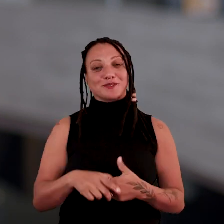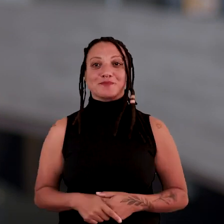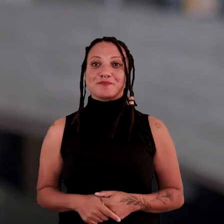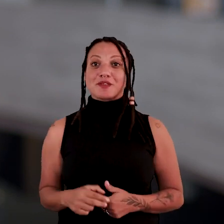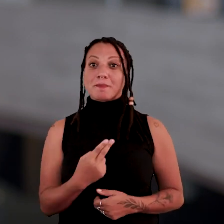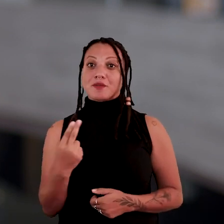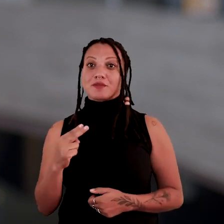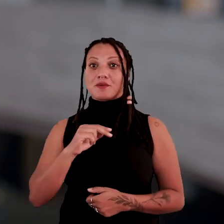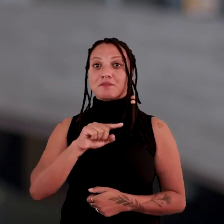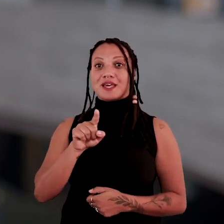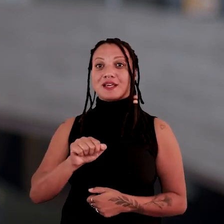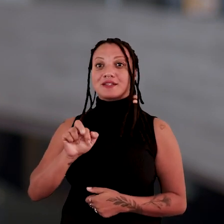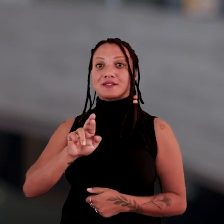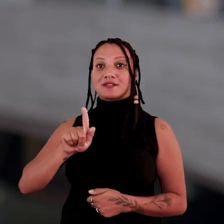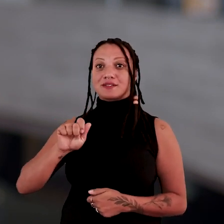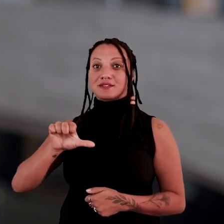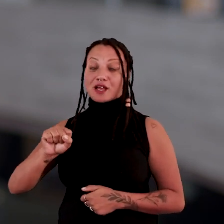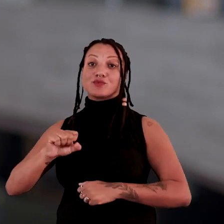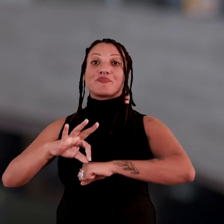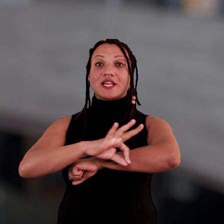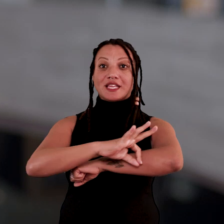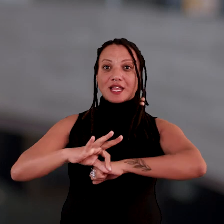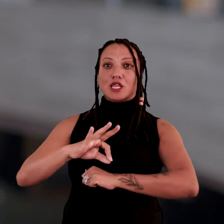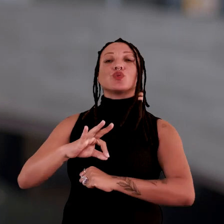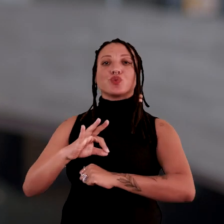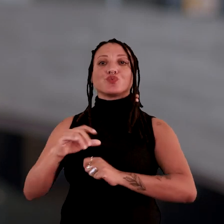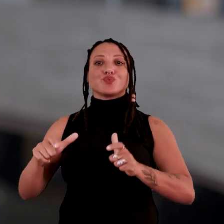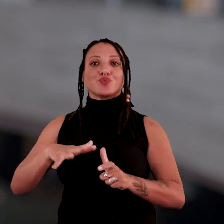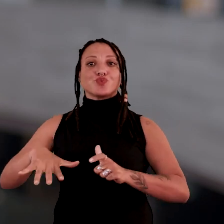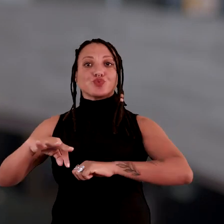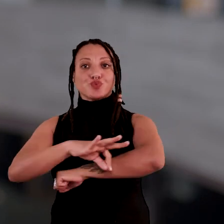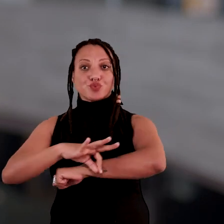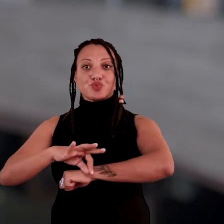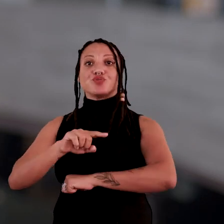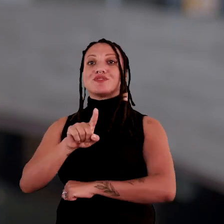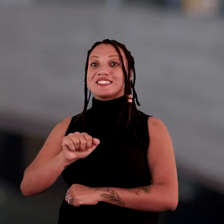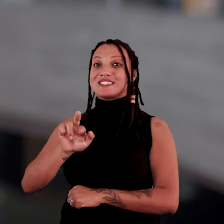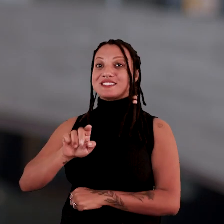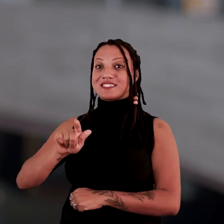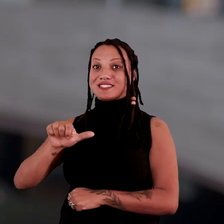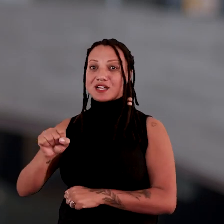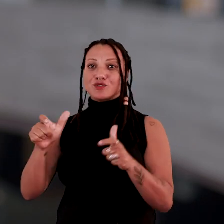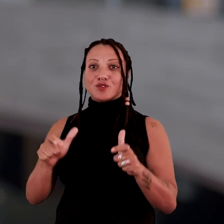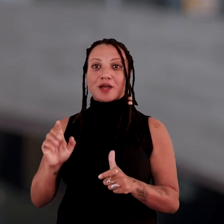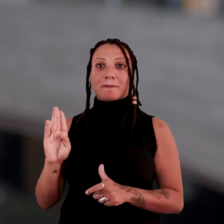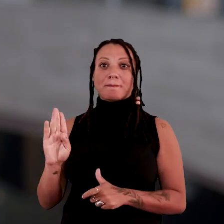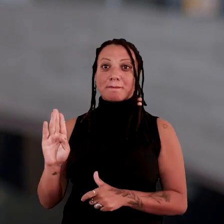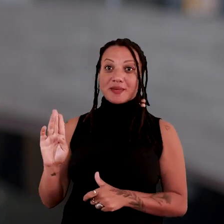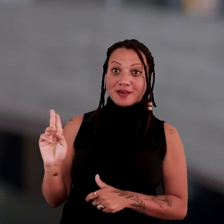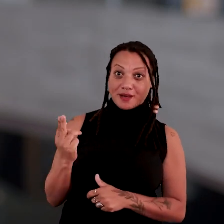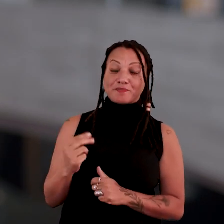o projeto da Casa Floresta acontece no bairro Floresta, um dos mais tradicionais bairros da cidade. Por Belo Horizonte ser uma cidade